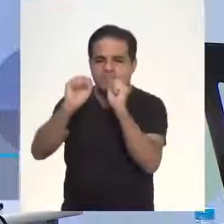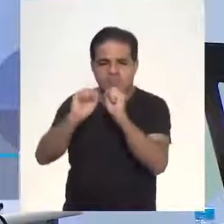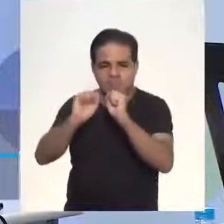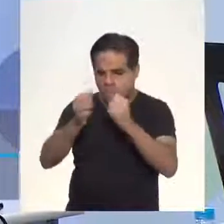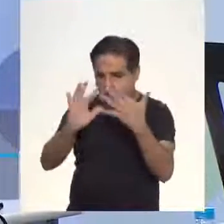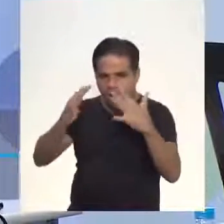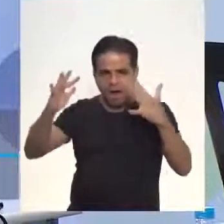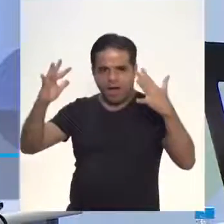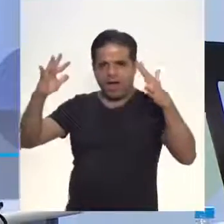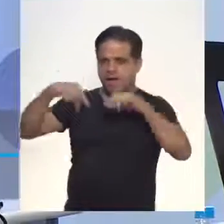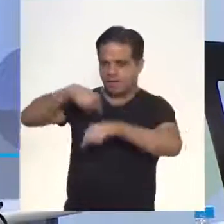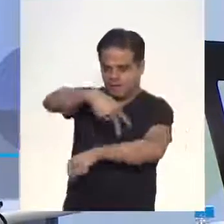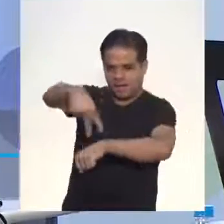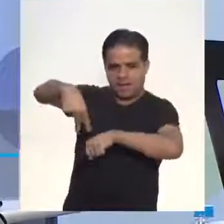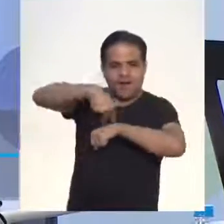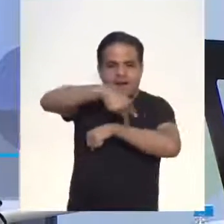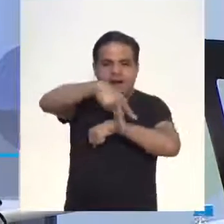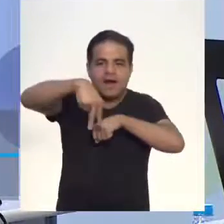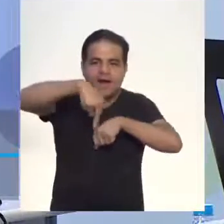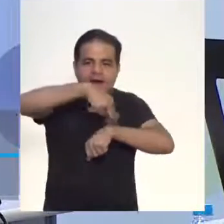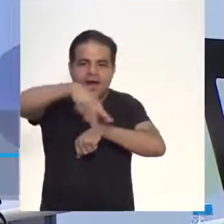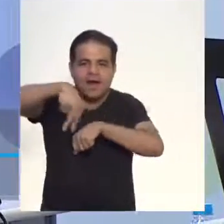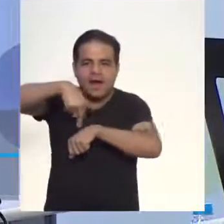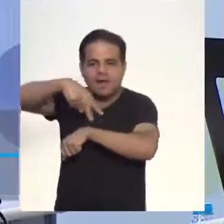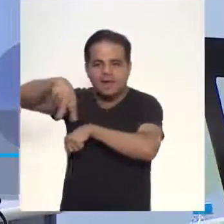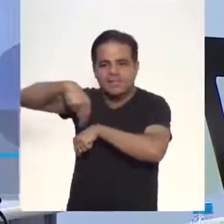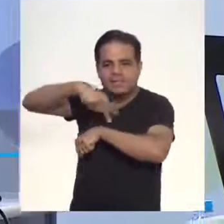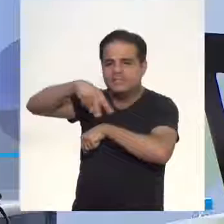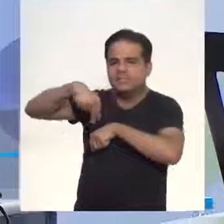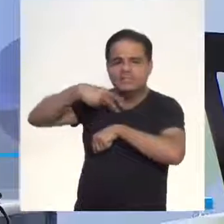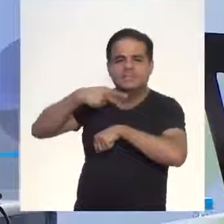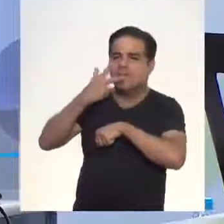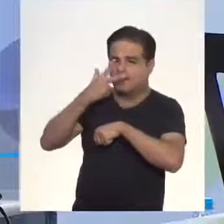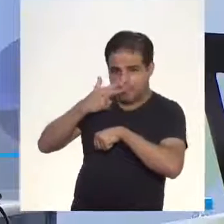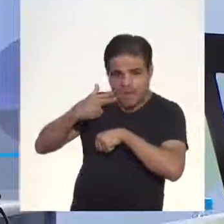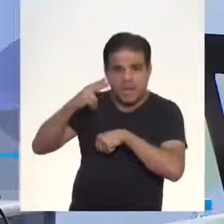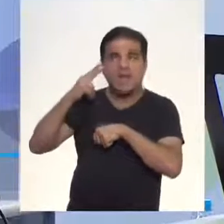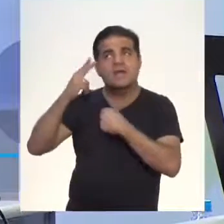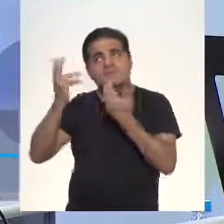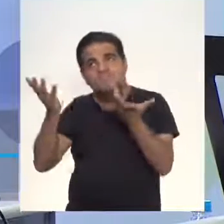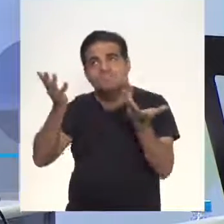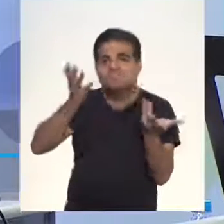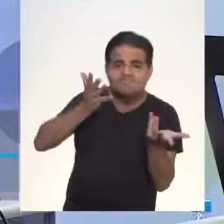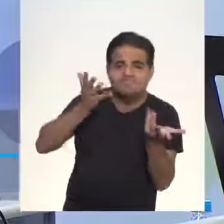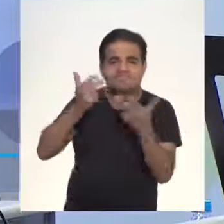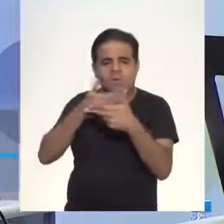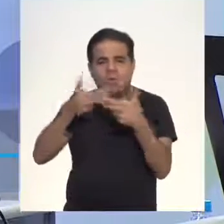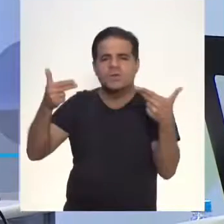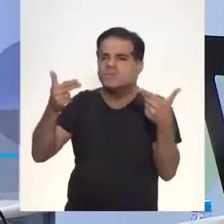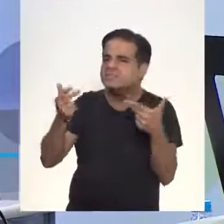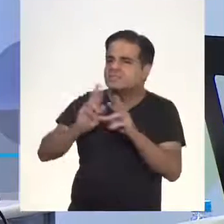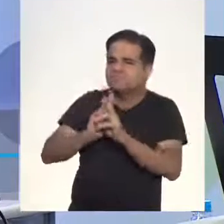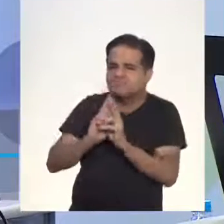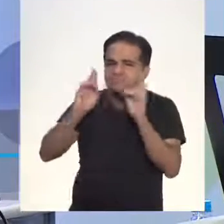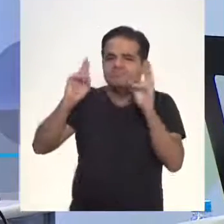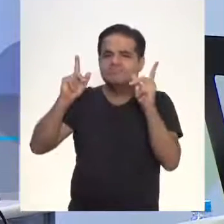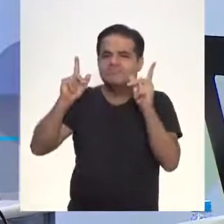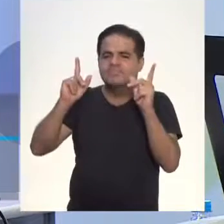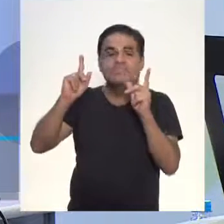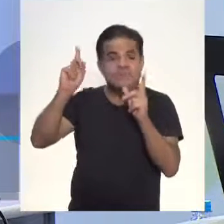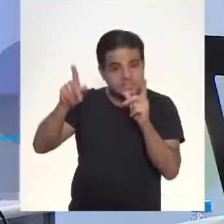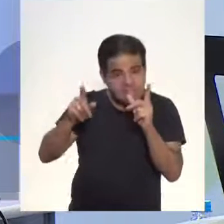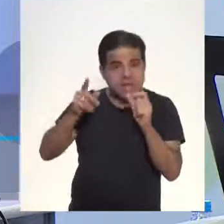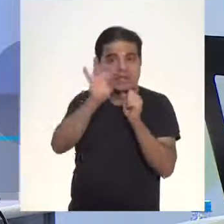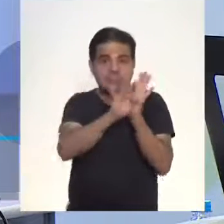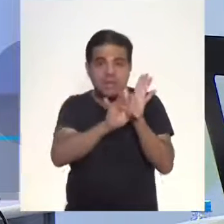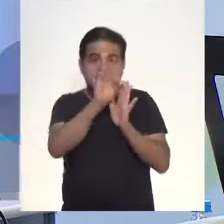cores, a dança, né? E as danças, elas, por mais que pareçam ser uma coisa bem abstrata, muitas vezes é baseado em